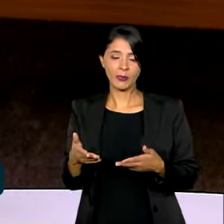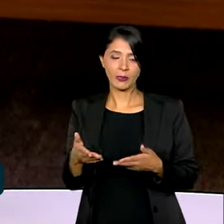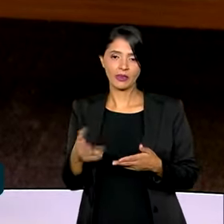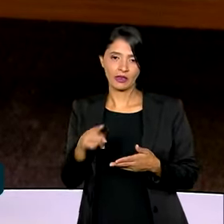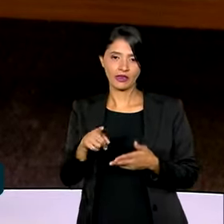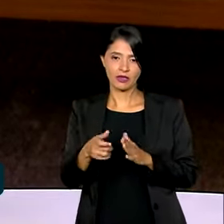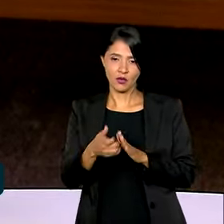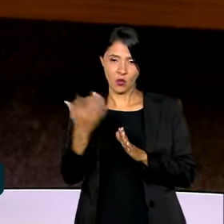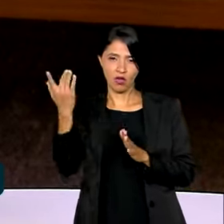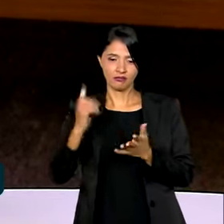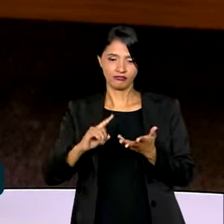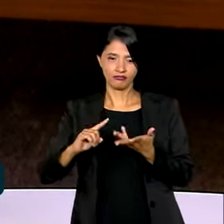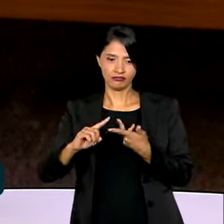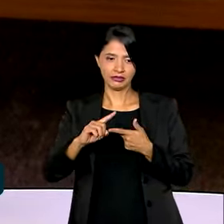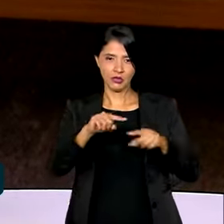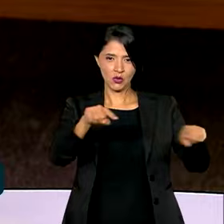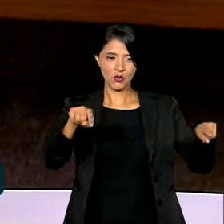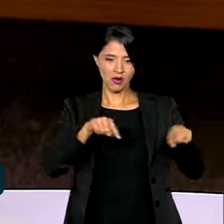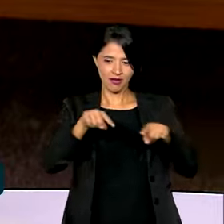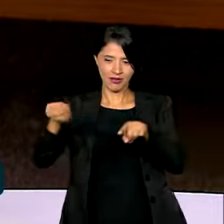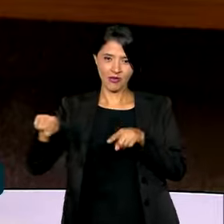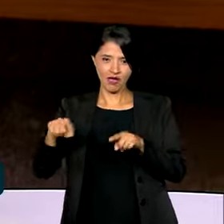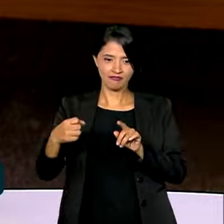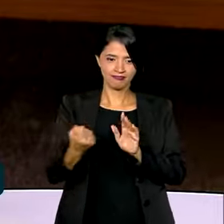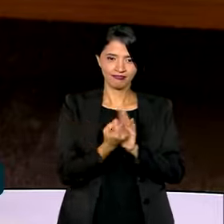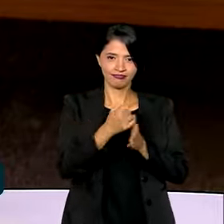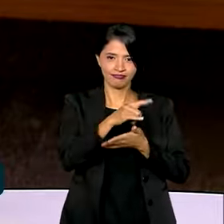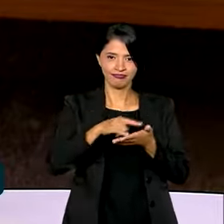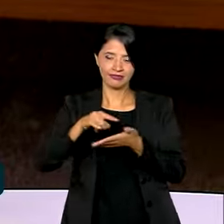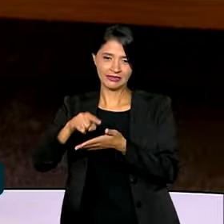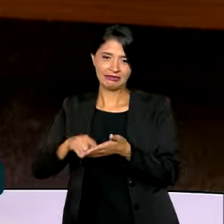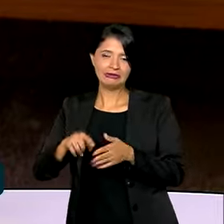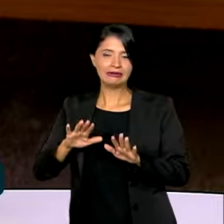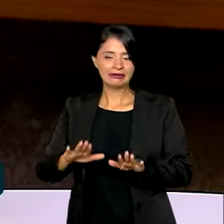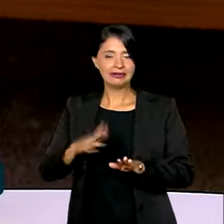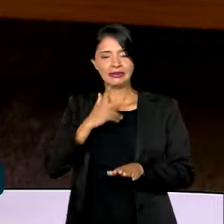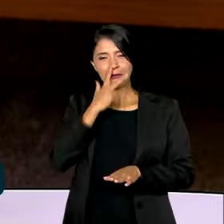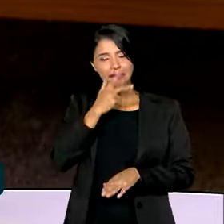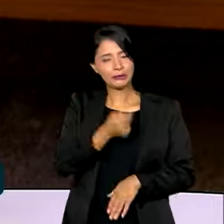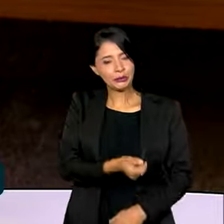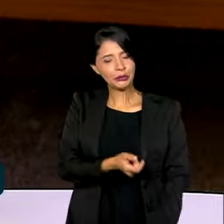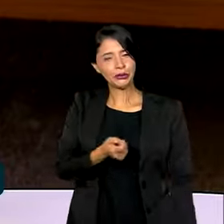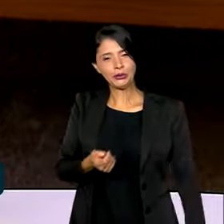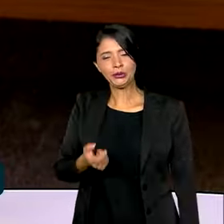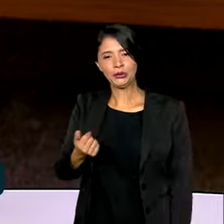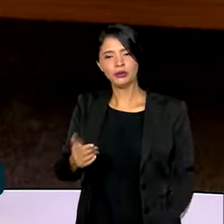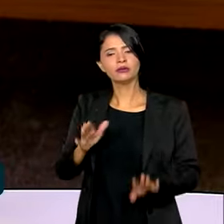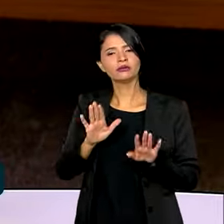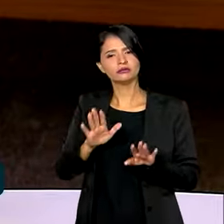Essa quantidade que foi demarcada, né, este ano, embora pareça pouco,